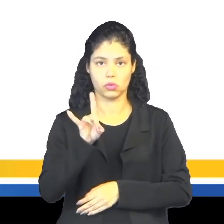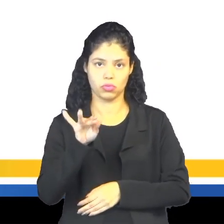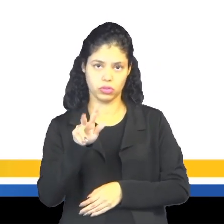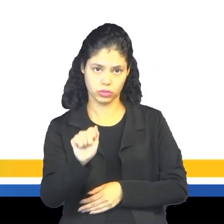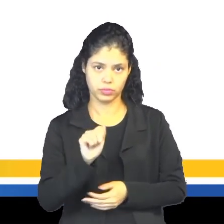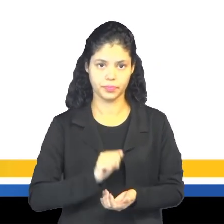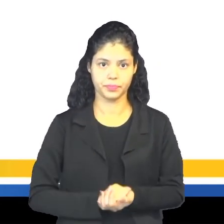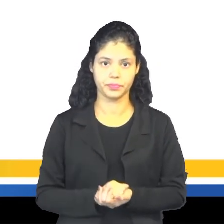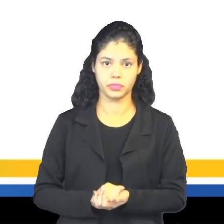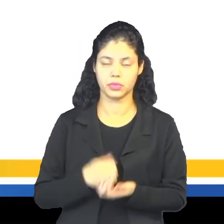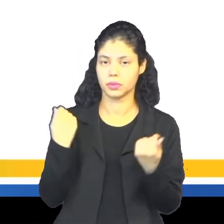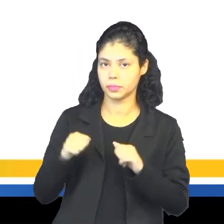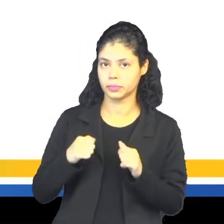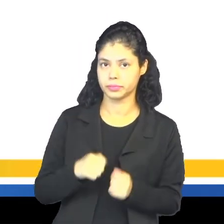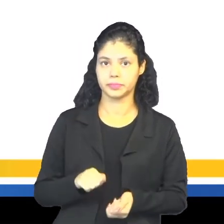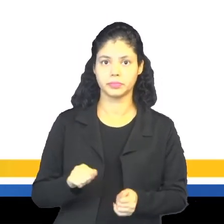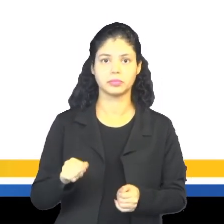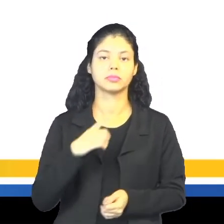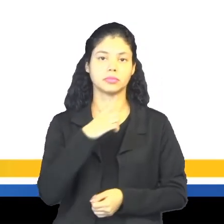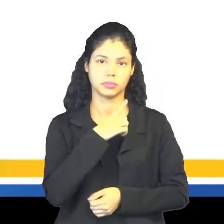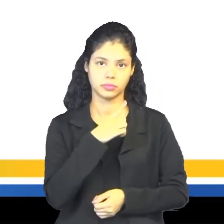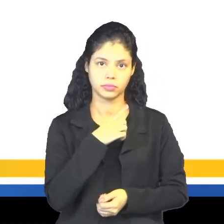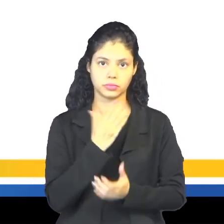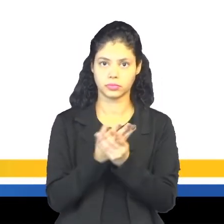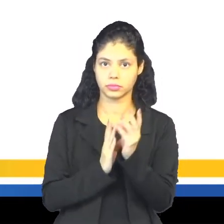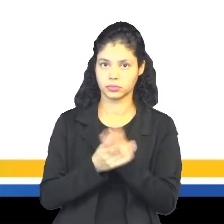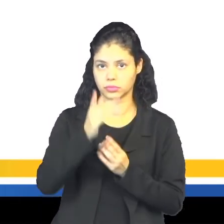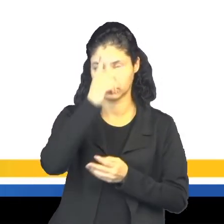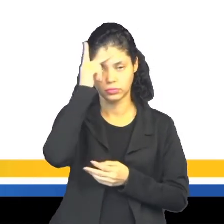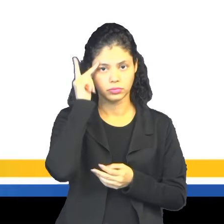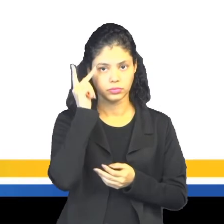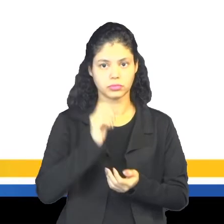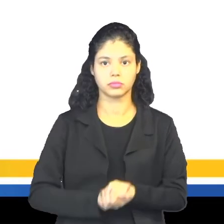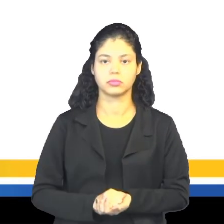de que o poder precisa estar centralizado ali na mão de uma pessoa, né?